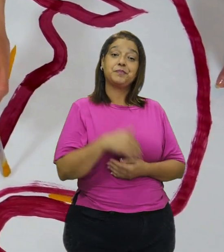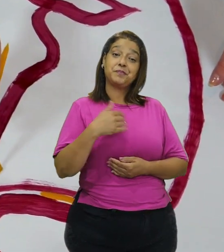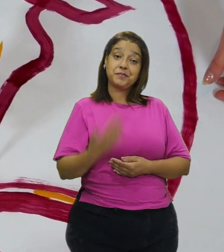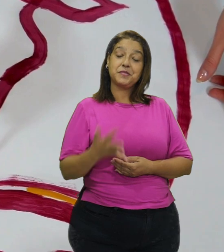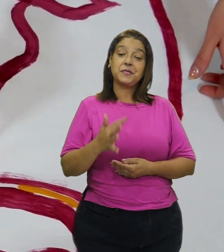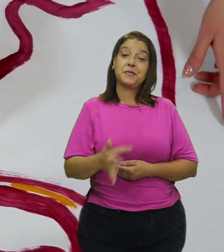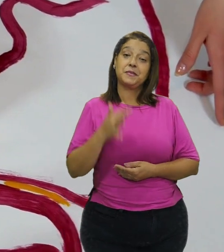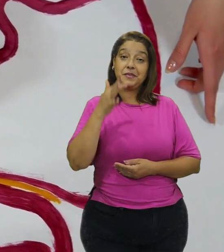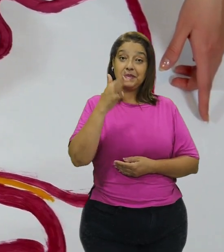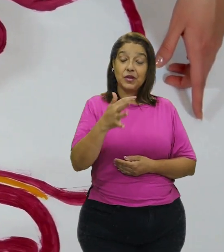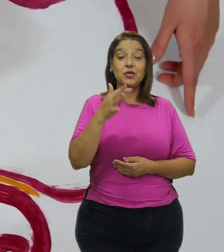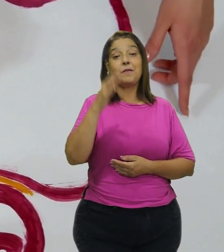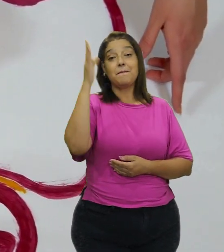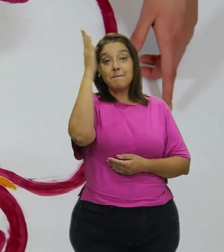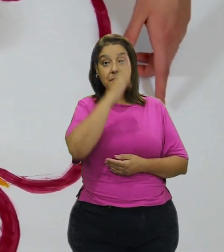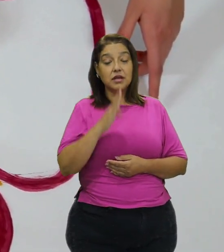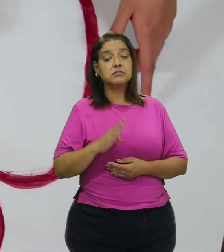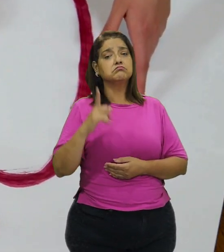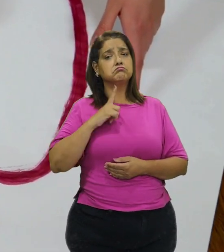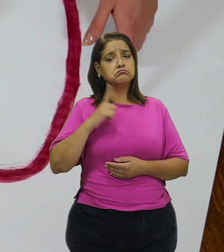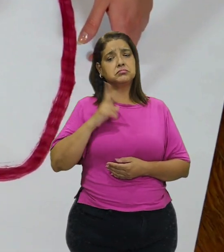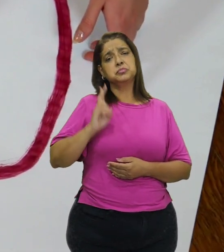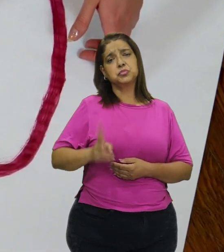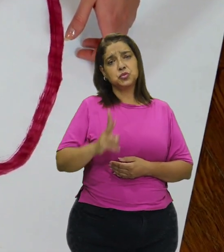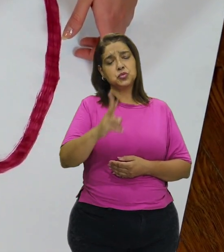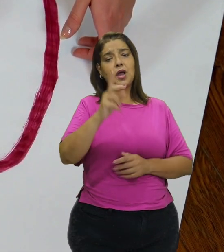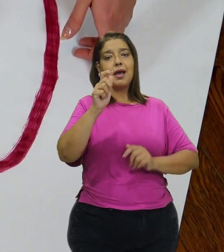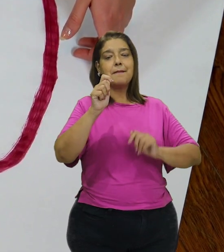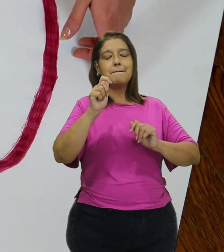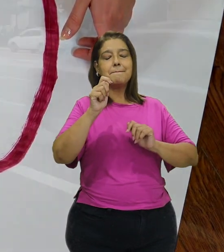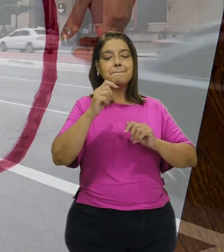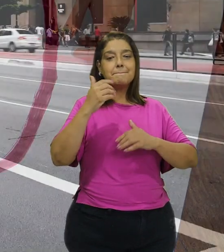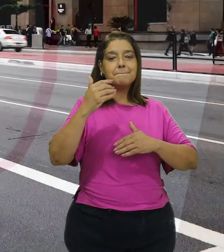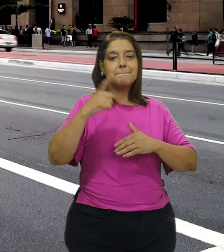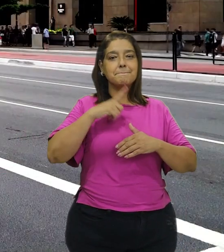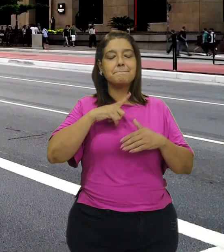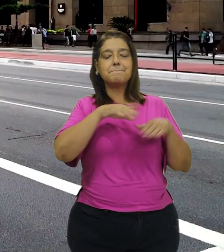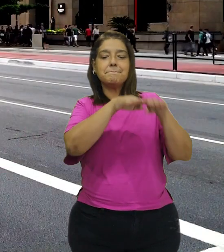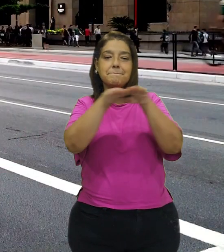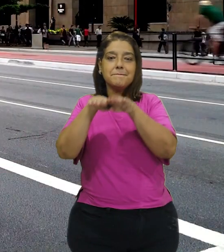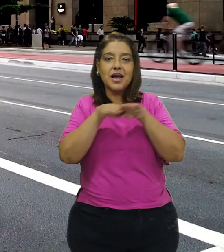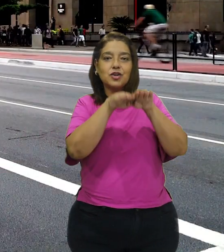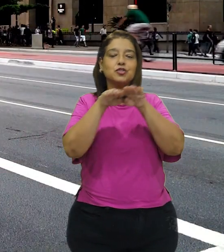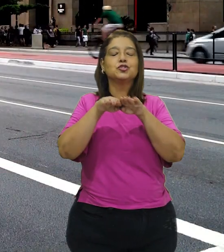no entanto, o Brasil ainda seguia padrões artísticos